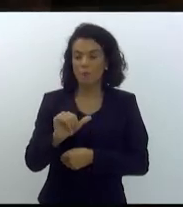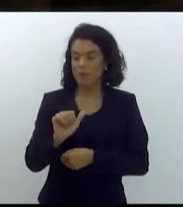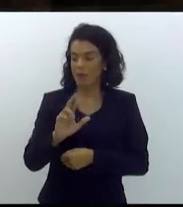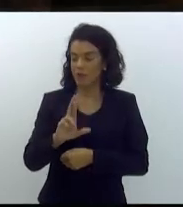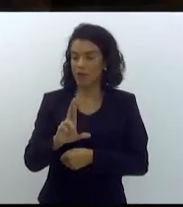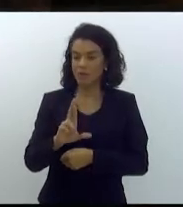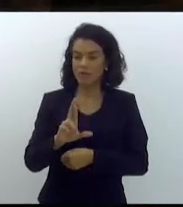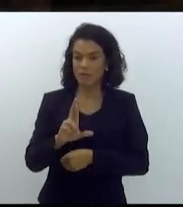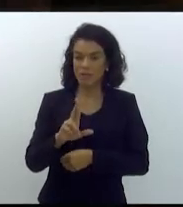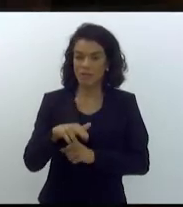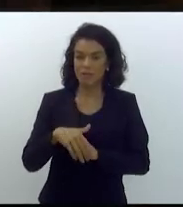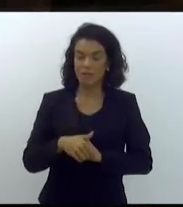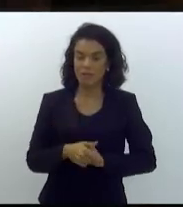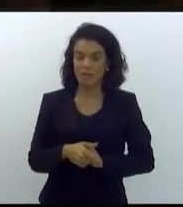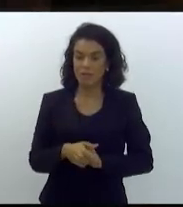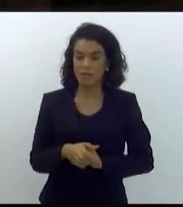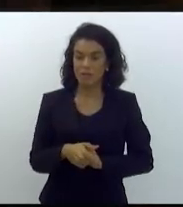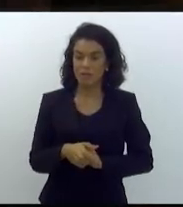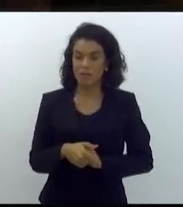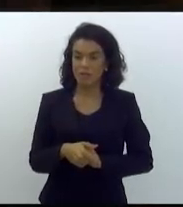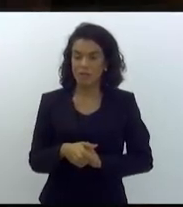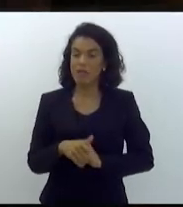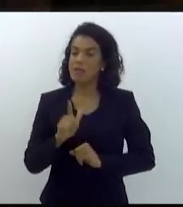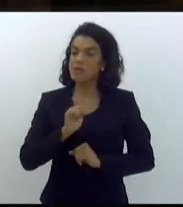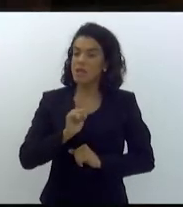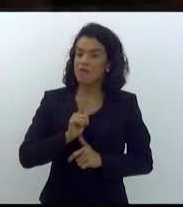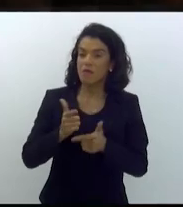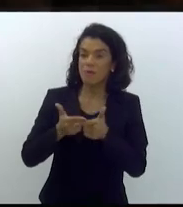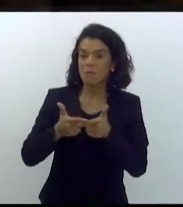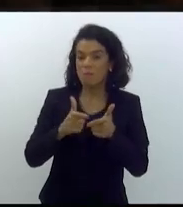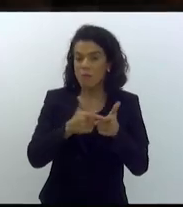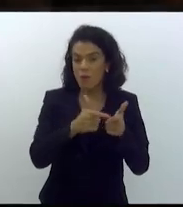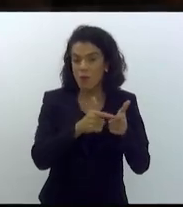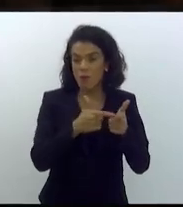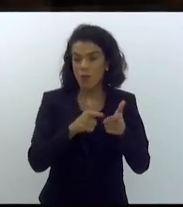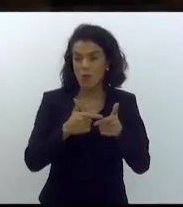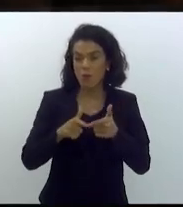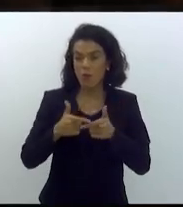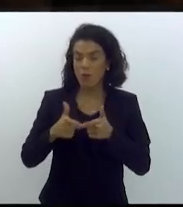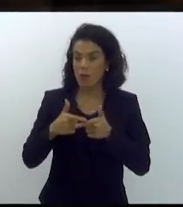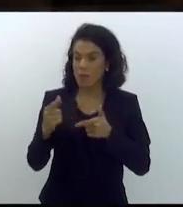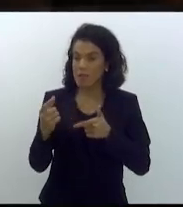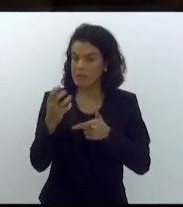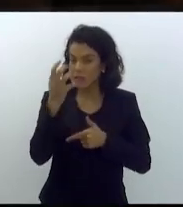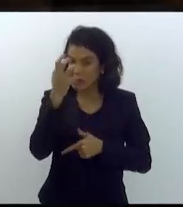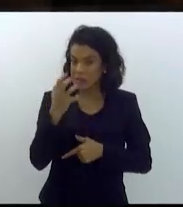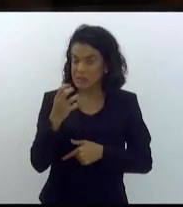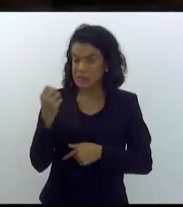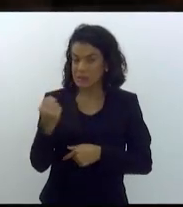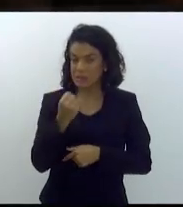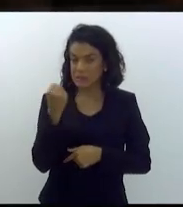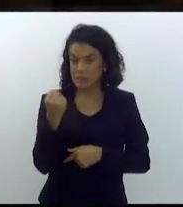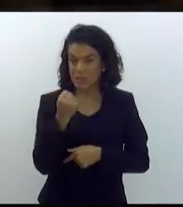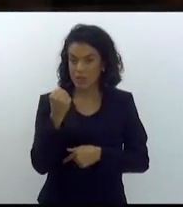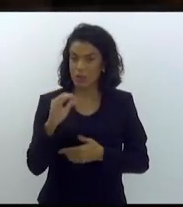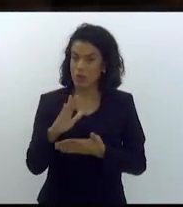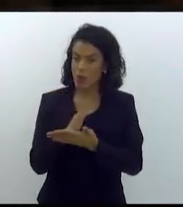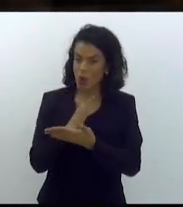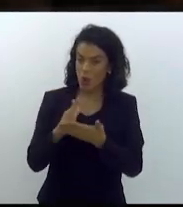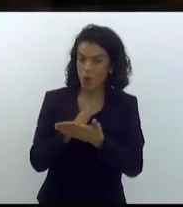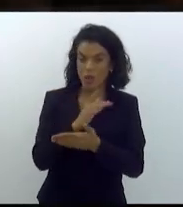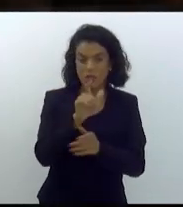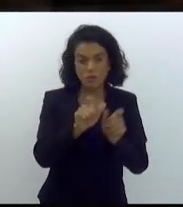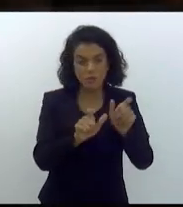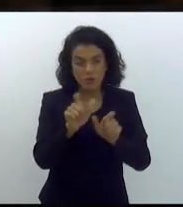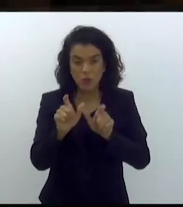e que lá teve problemas sérios né de algumas pessoas